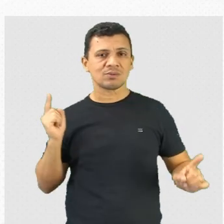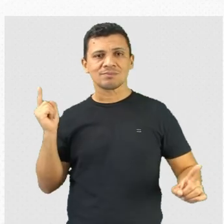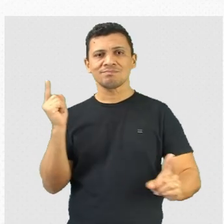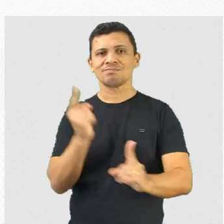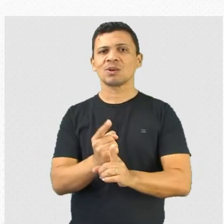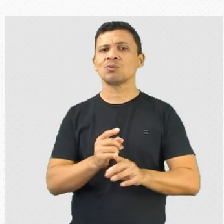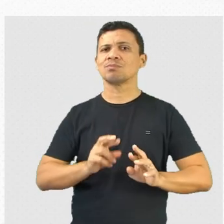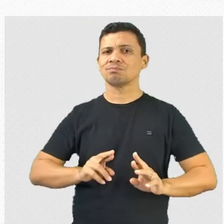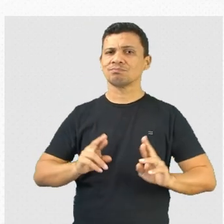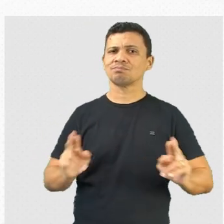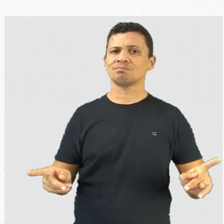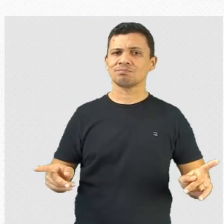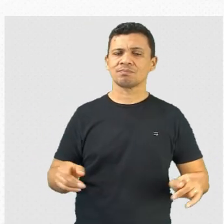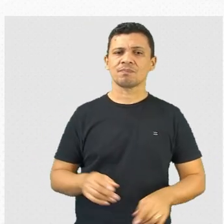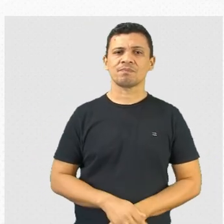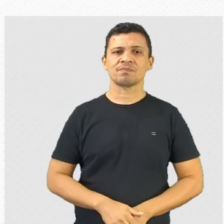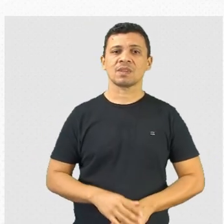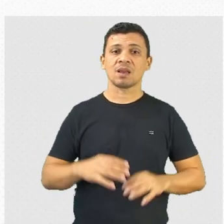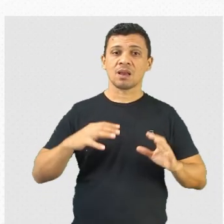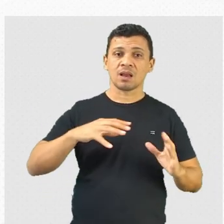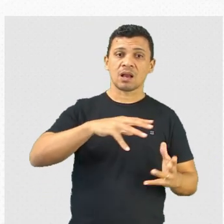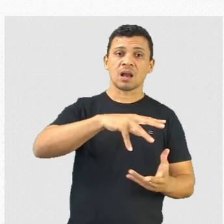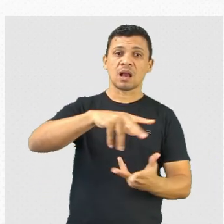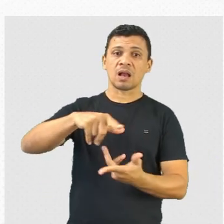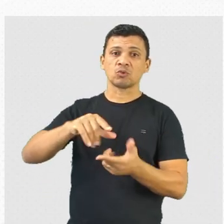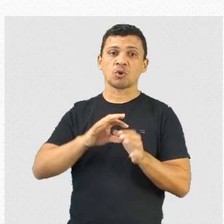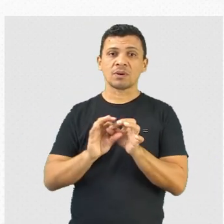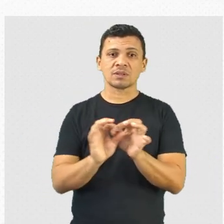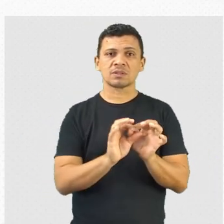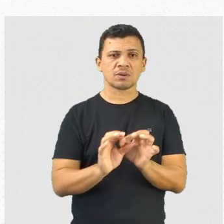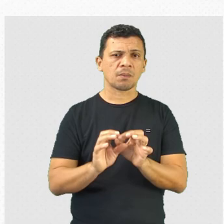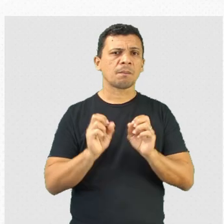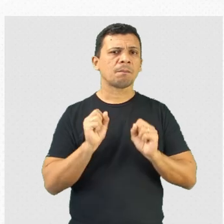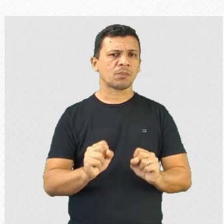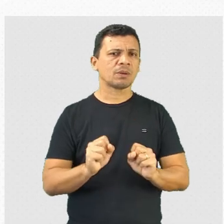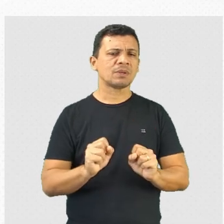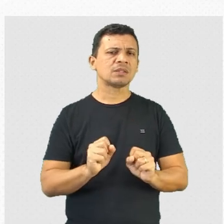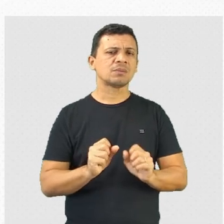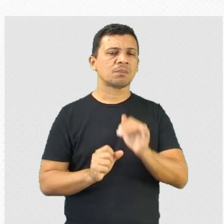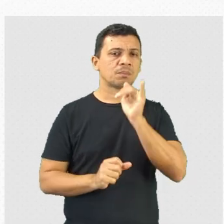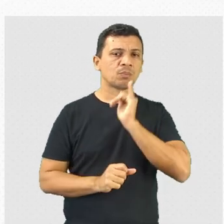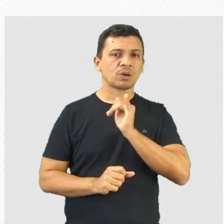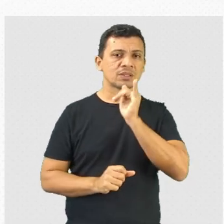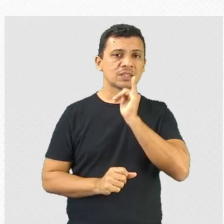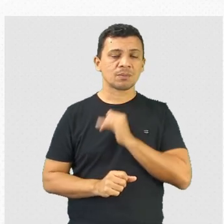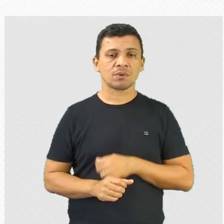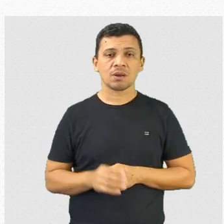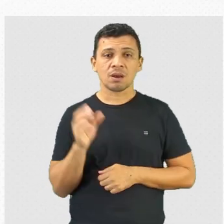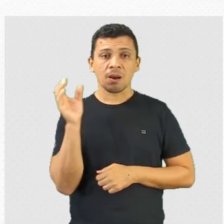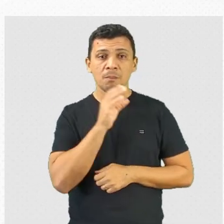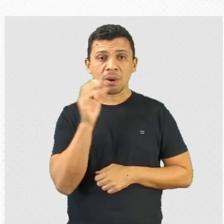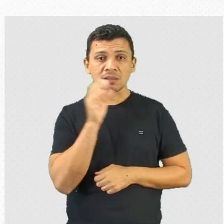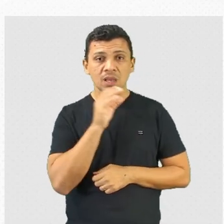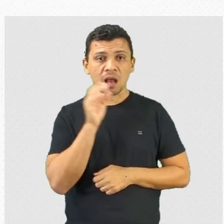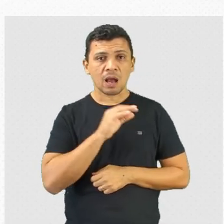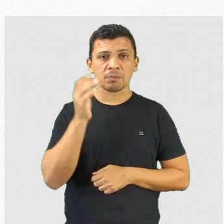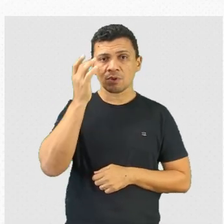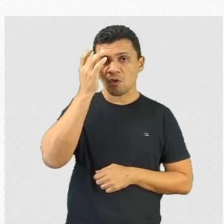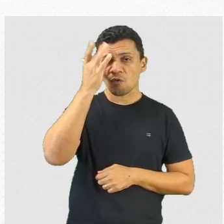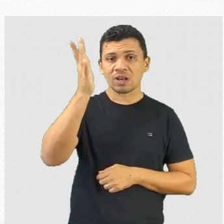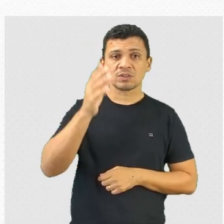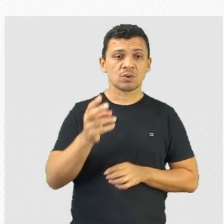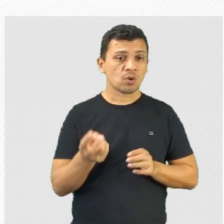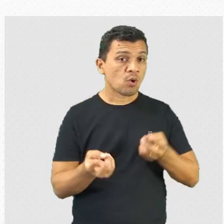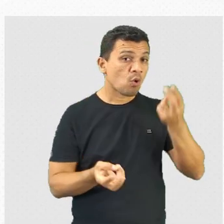essa globalização, ela permite, por exemplo, que circule com maior facilidade